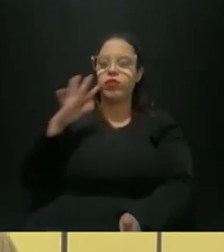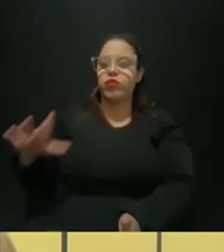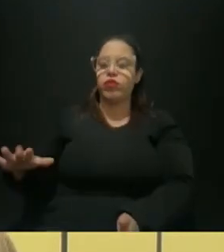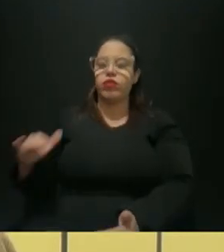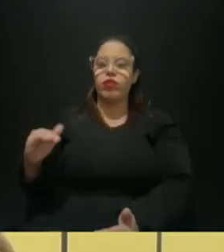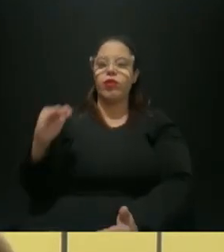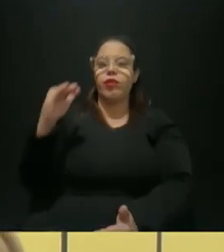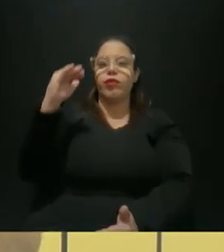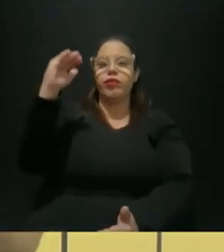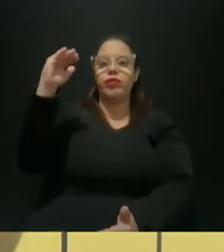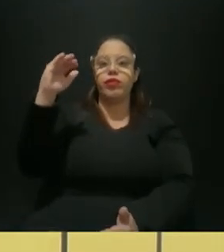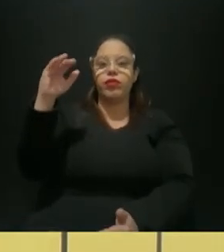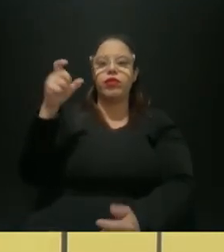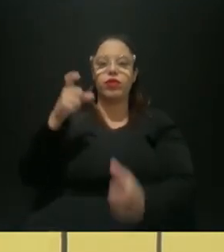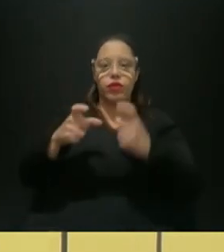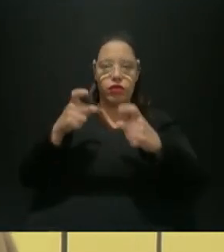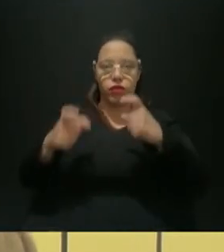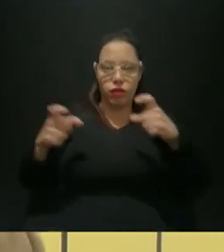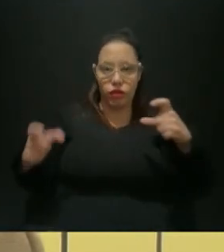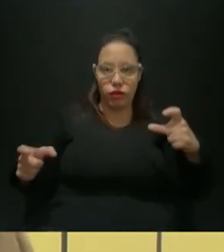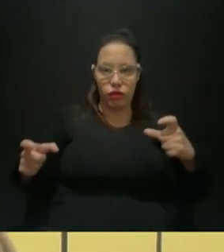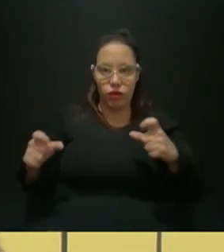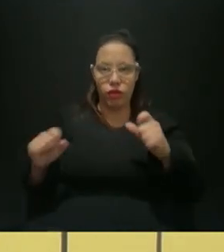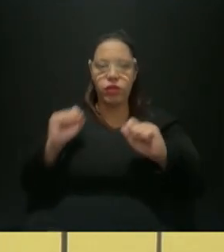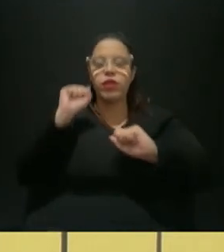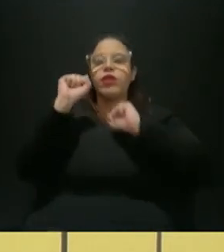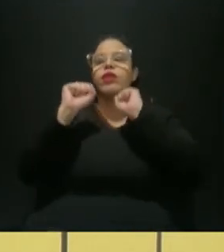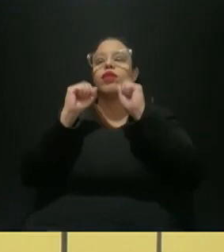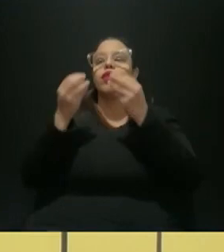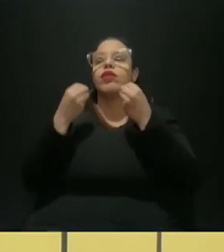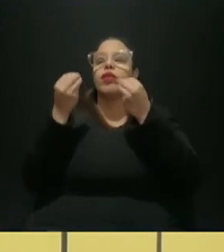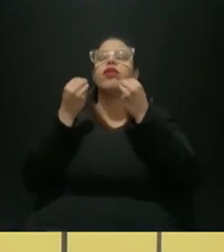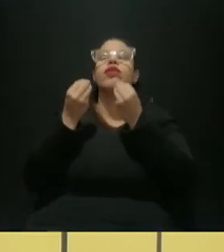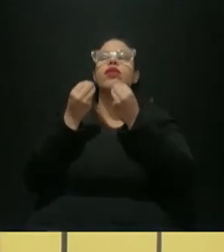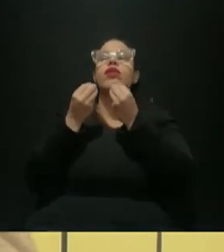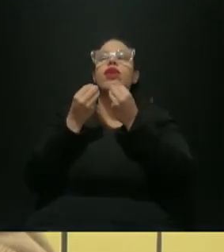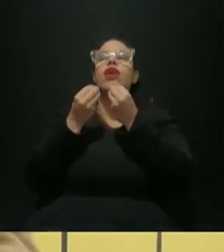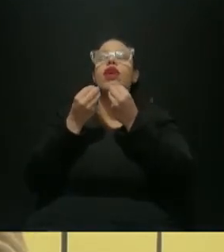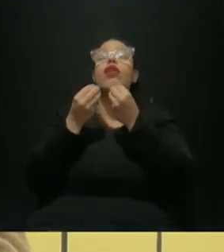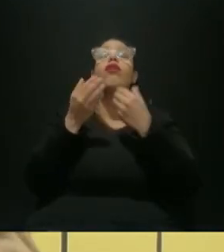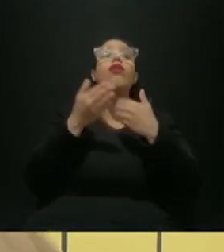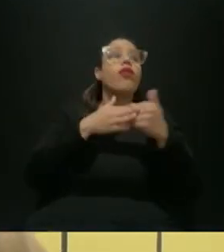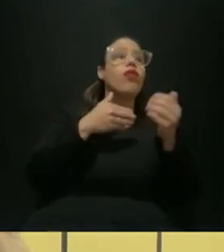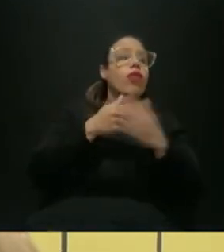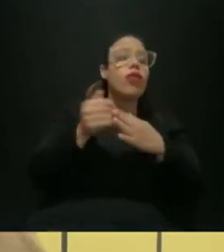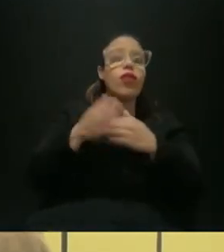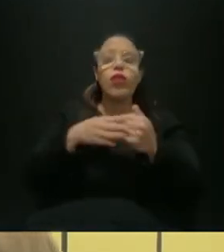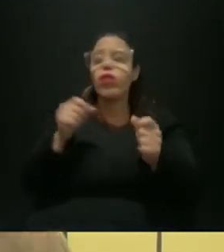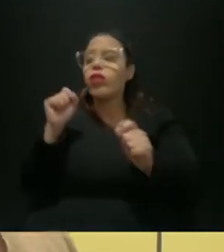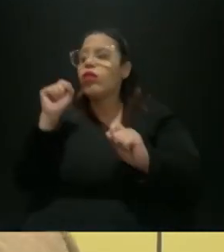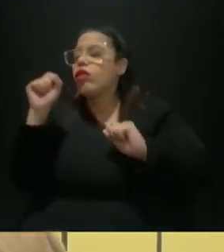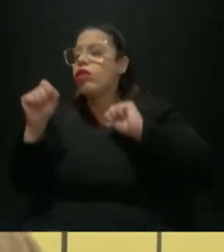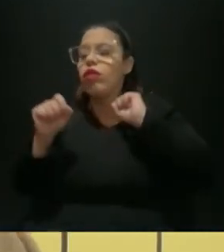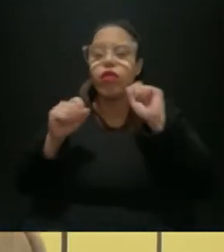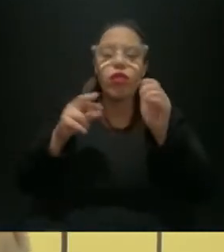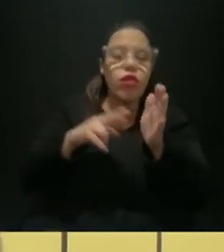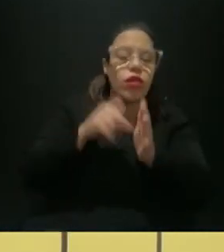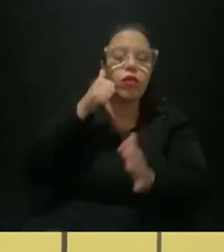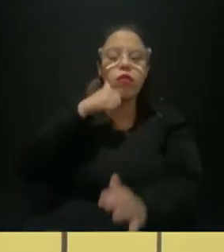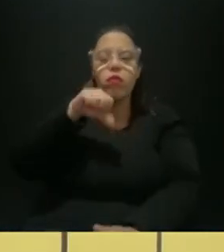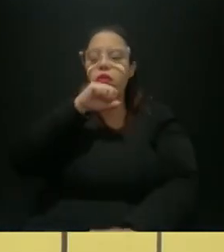deve participar e de como é que ela deve ser tratada, né? Qual é a relação de mãe, pai, família,